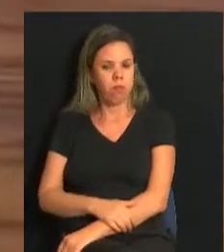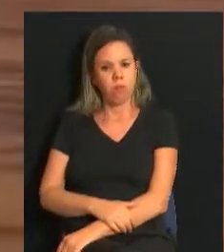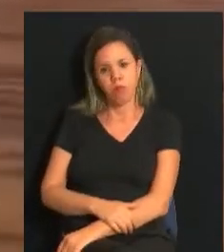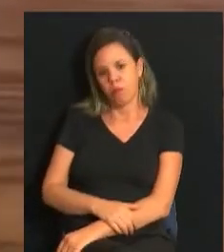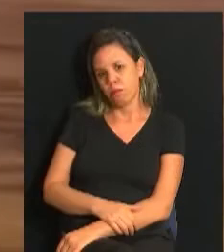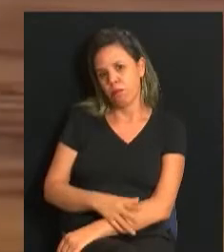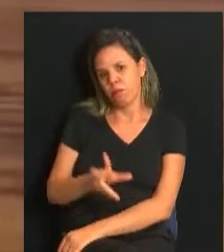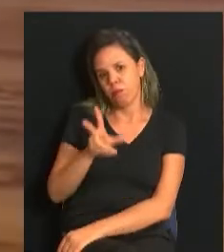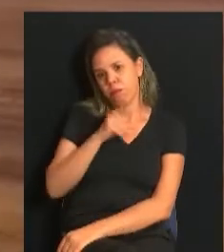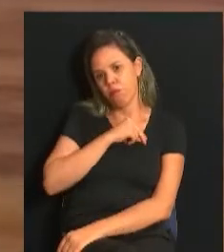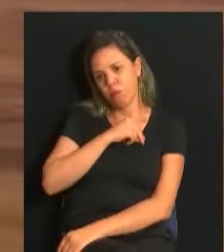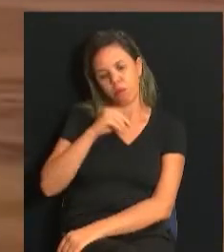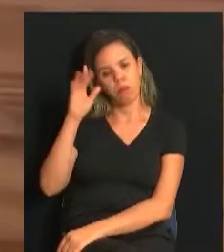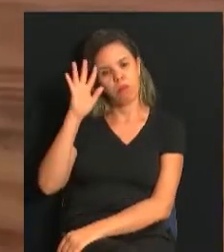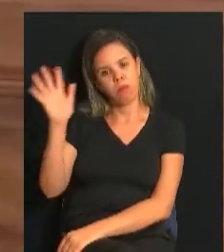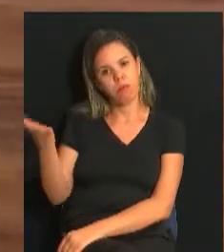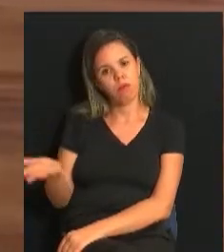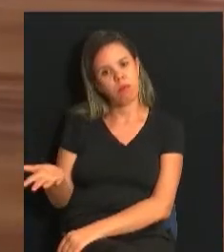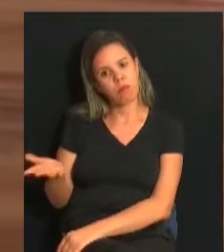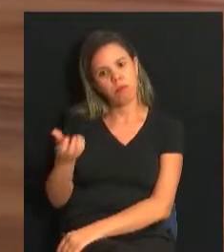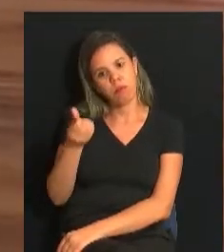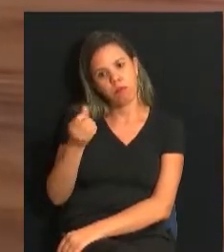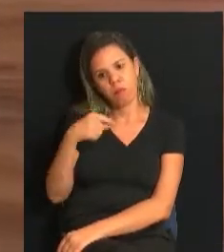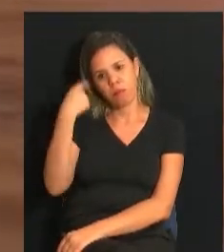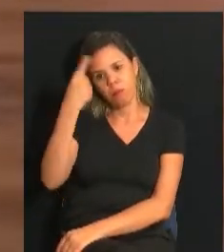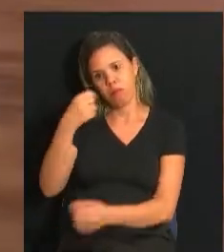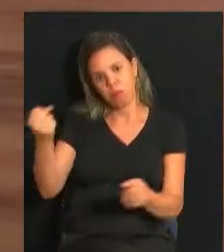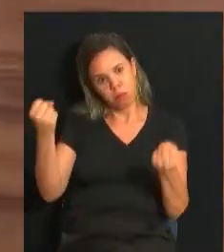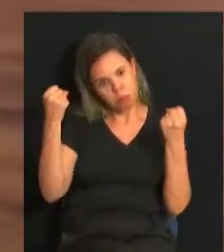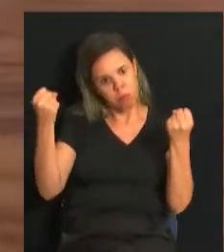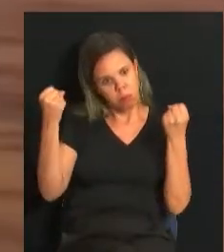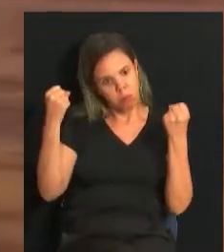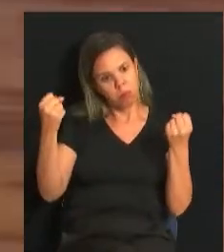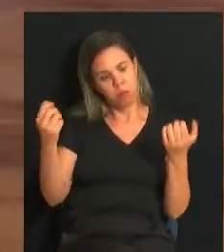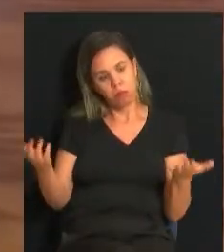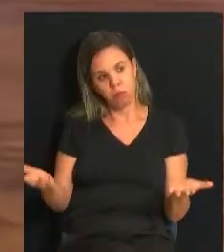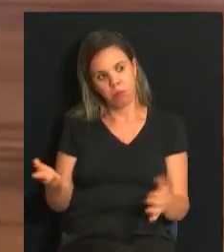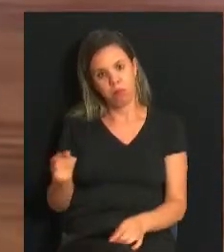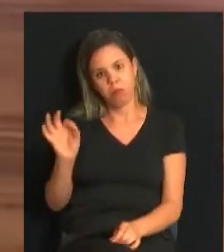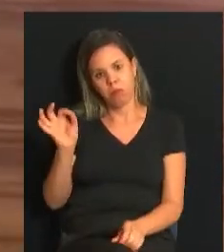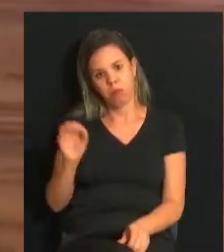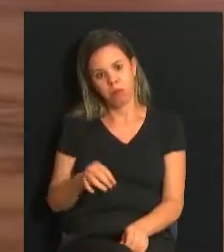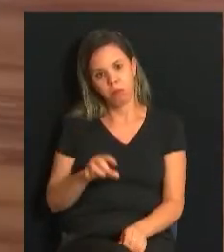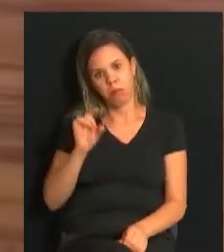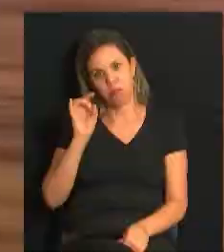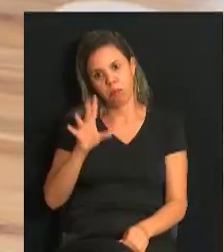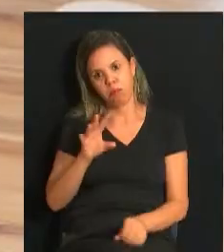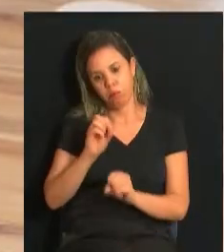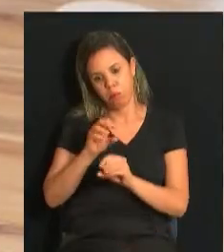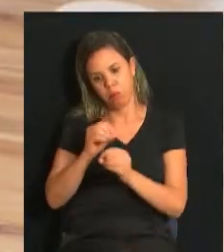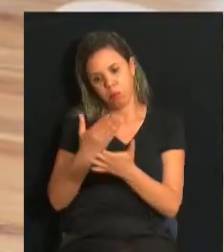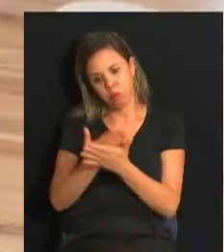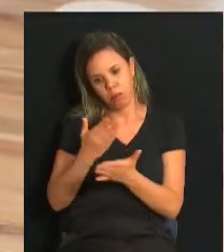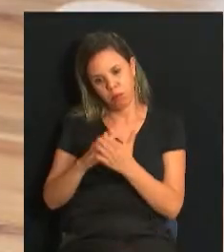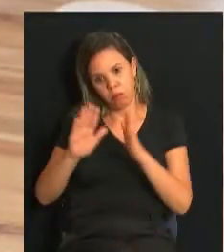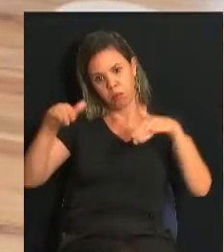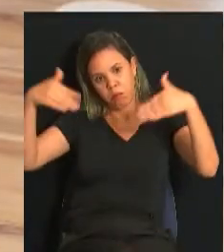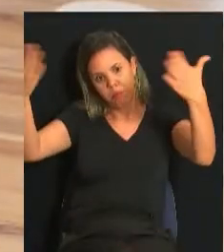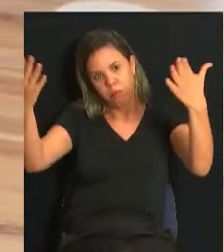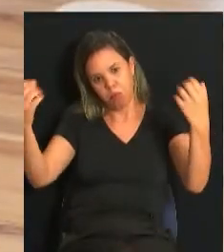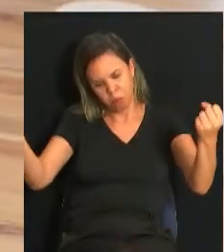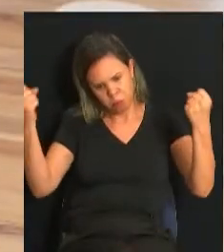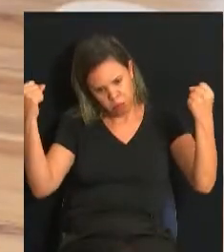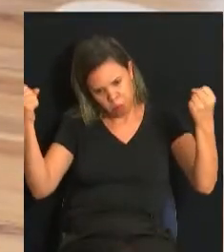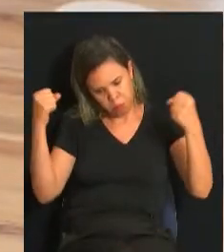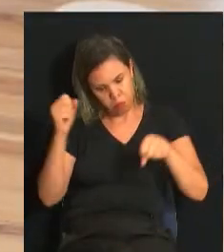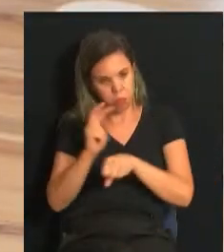Nossa imagina 6 horas Fazendo atividade física e somente dando aula né hora você a gente precisa